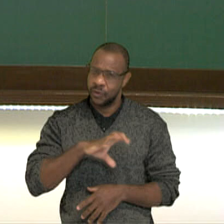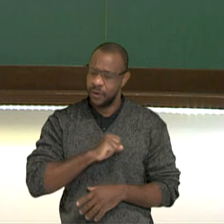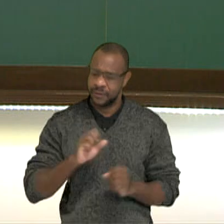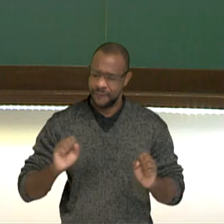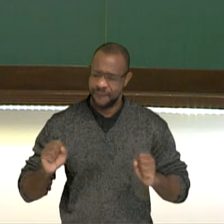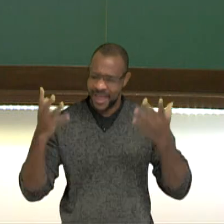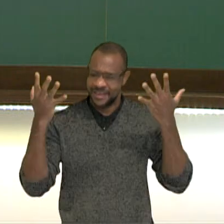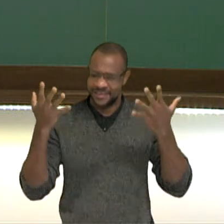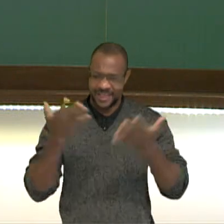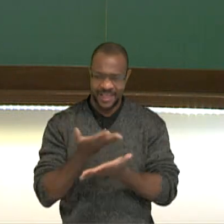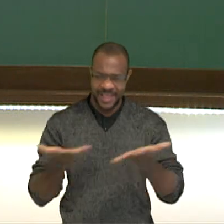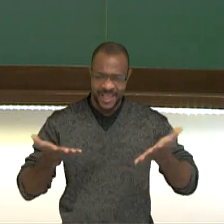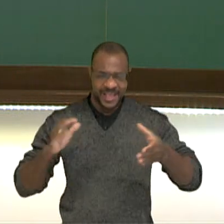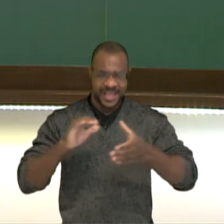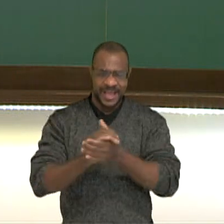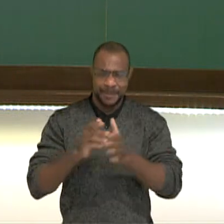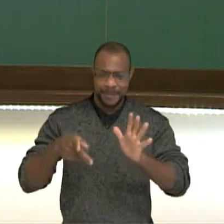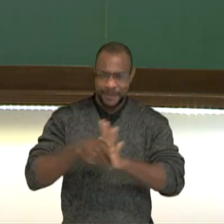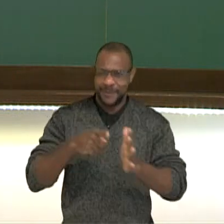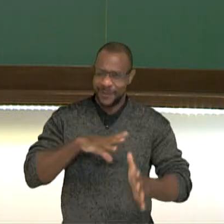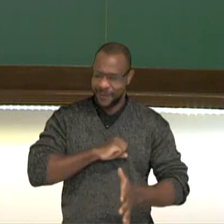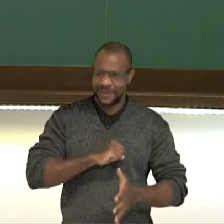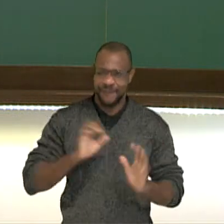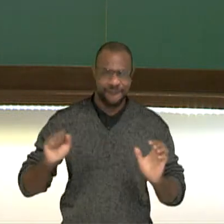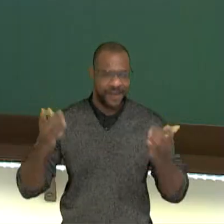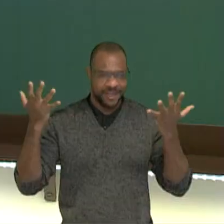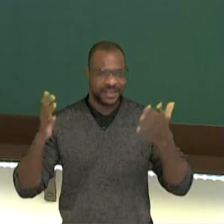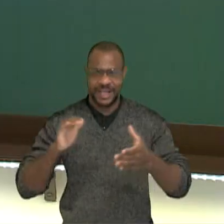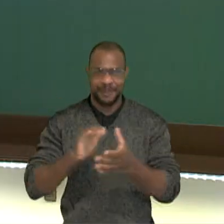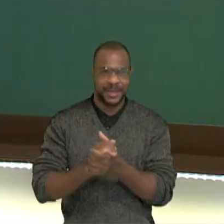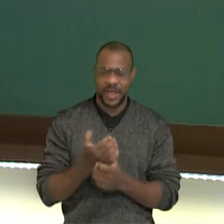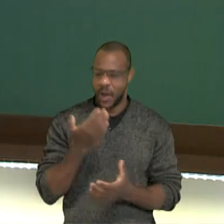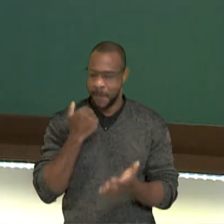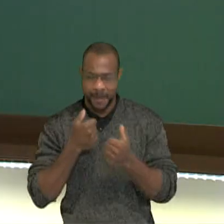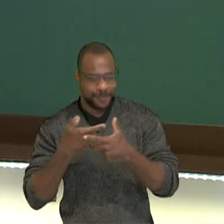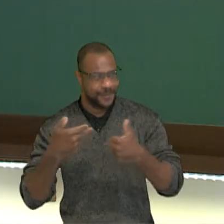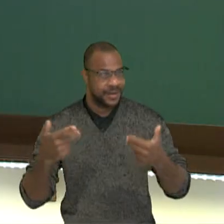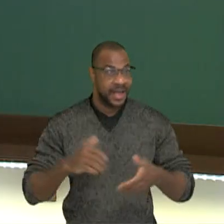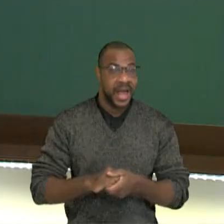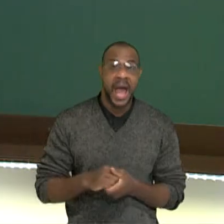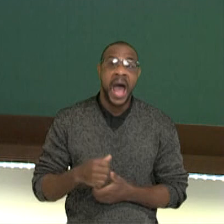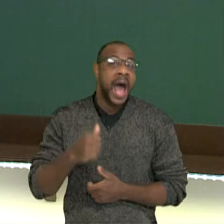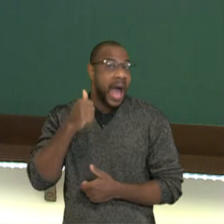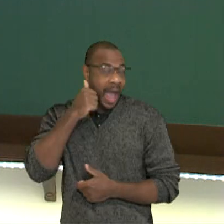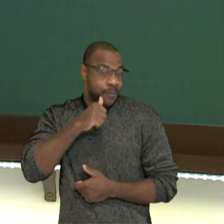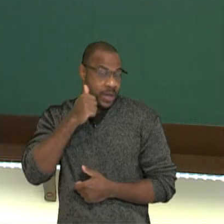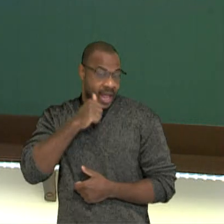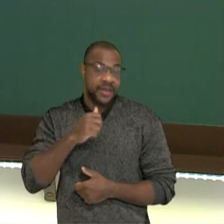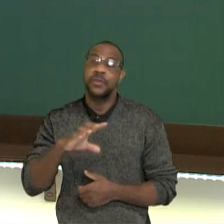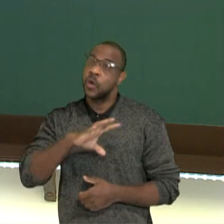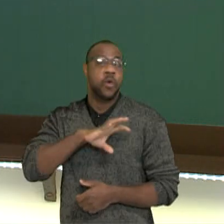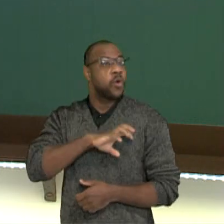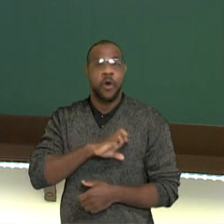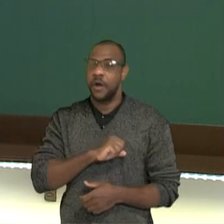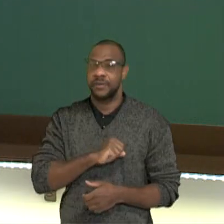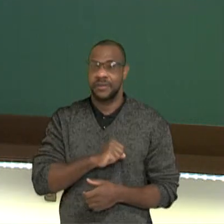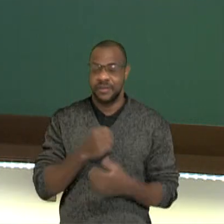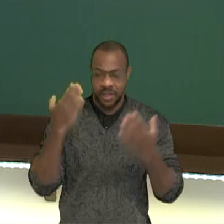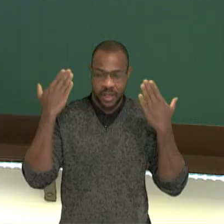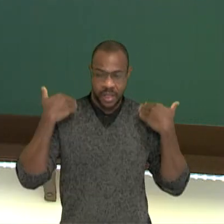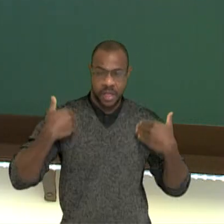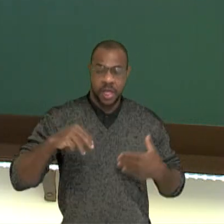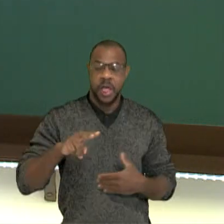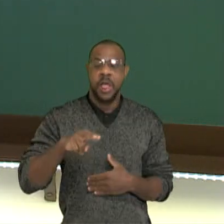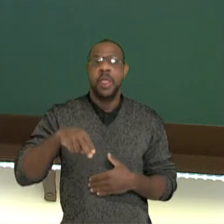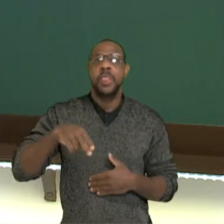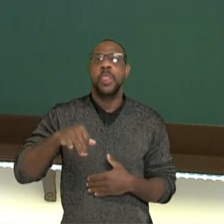de casamento? Provavelmente nós sabemos que as mulheres gostam muito dos vestidos de noiva, né? E normally the